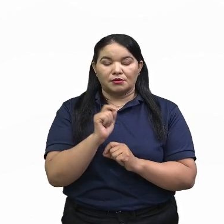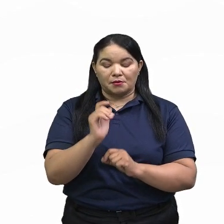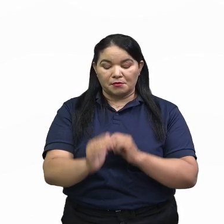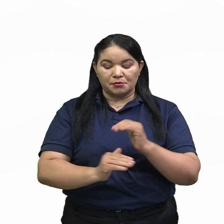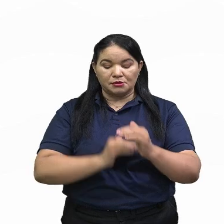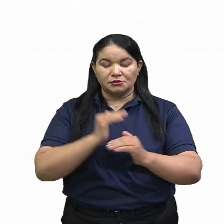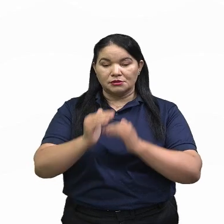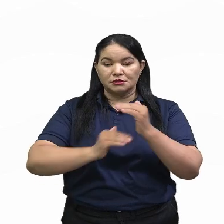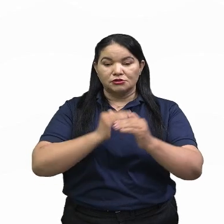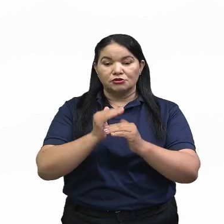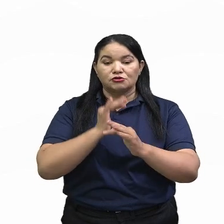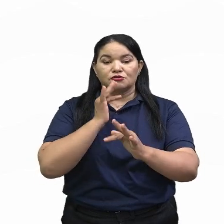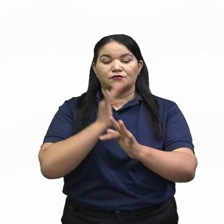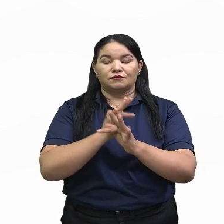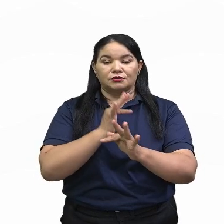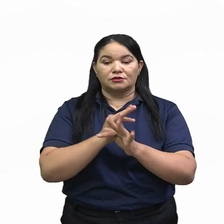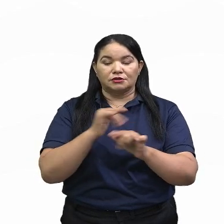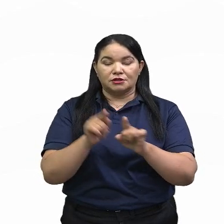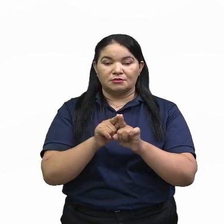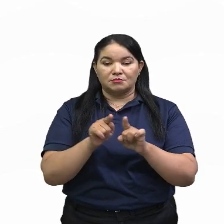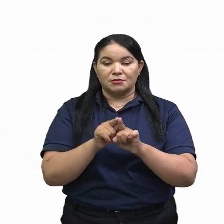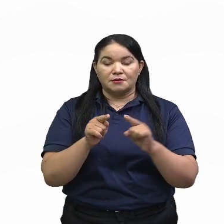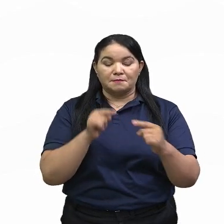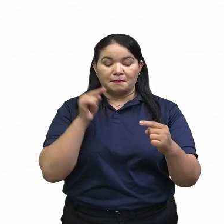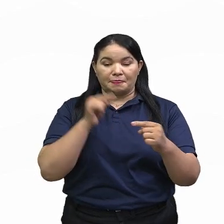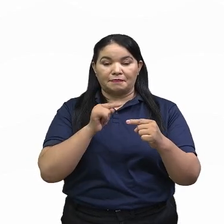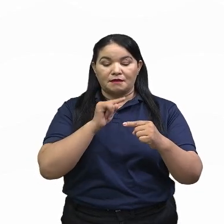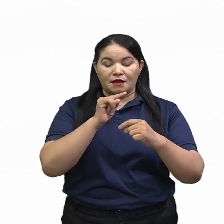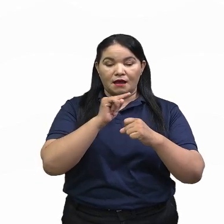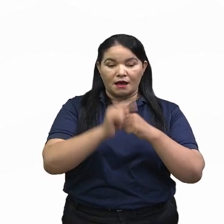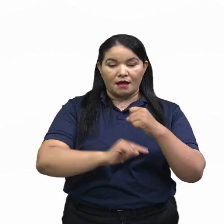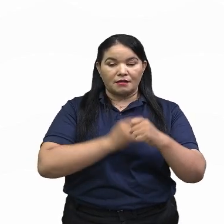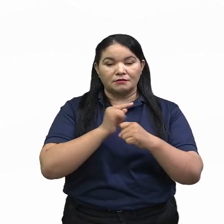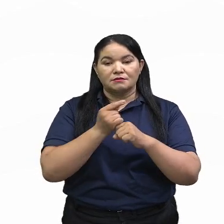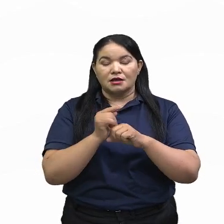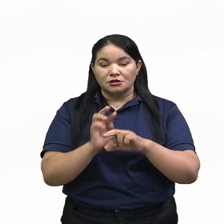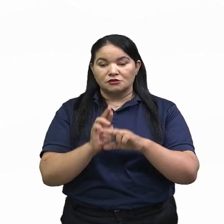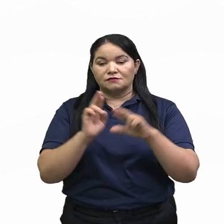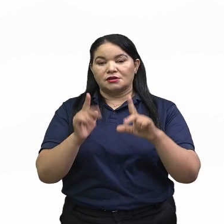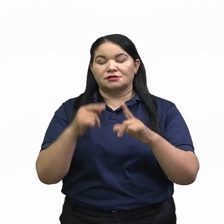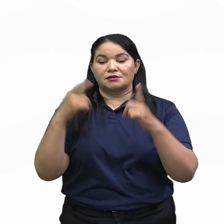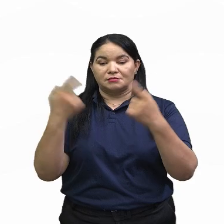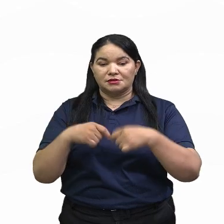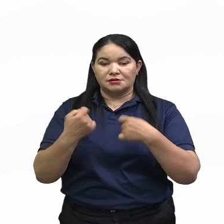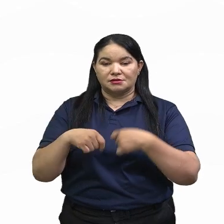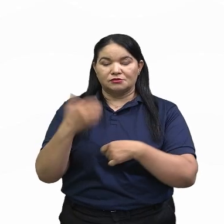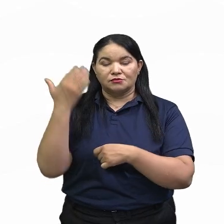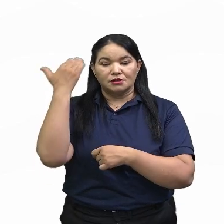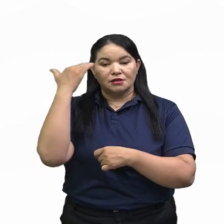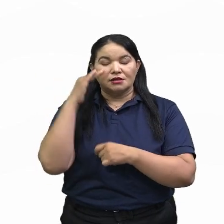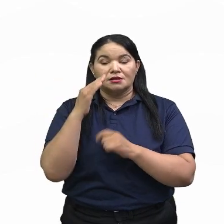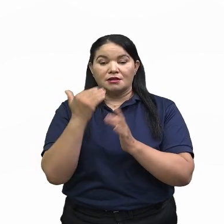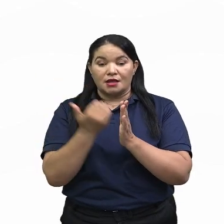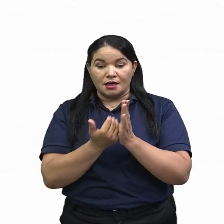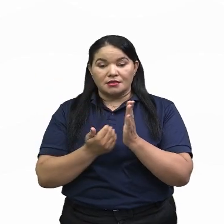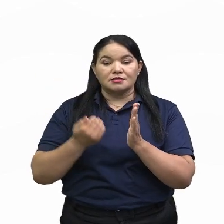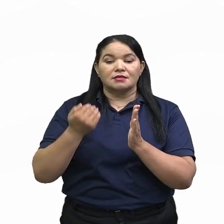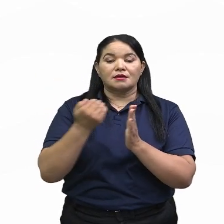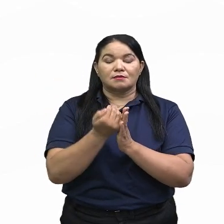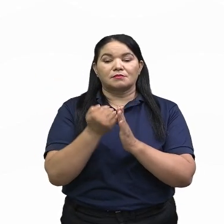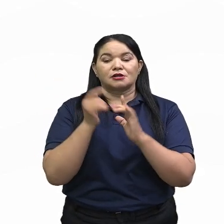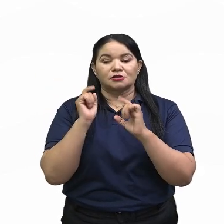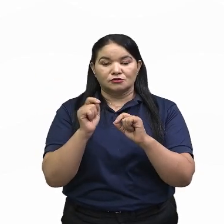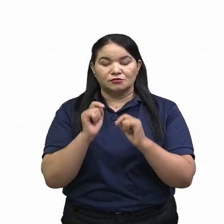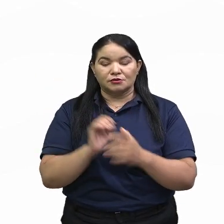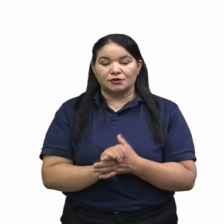e as diferenças entre eles, precisamos entender um pouco mais sobre o